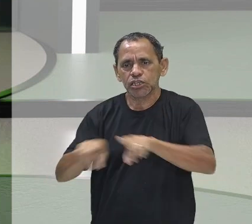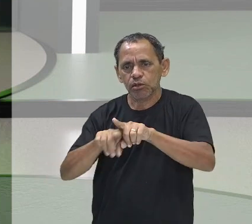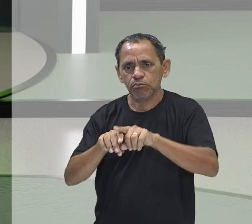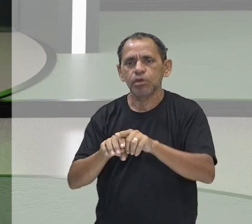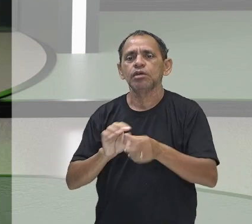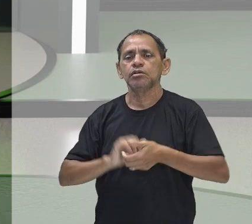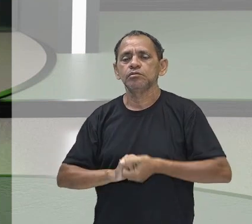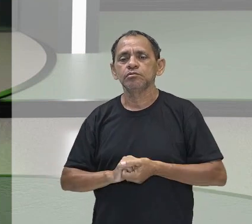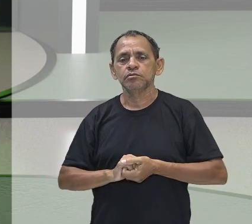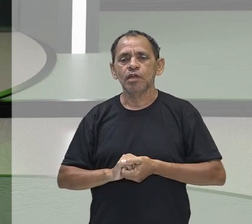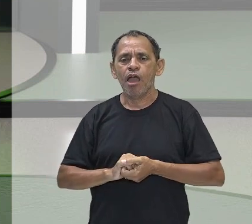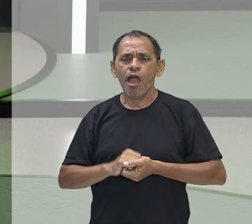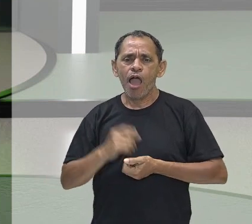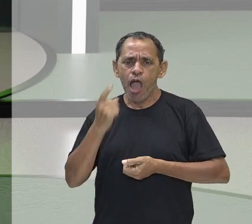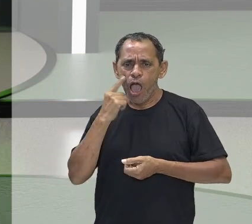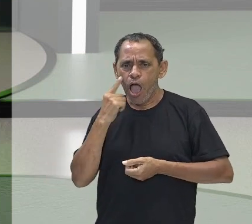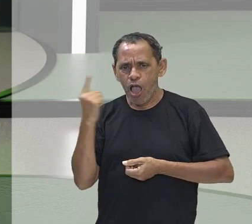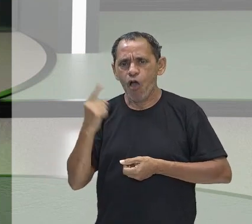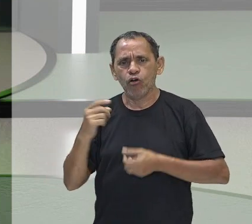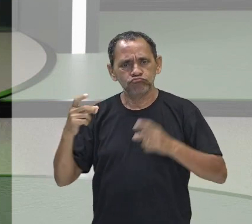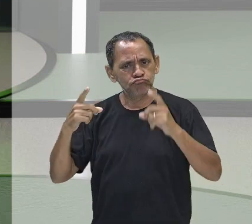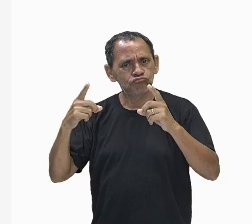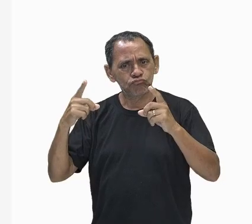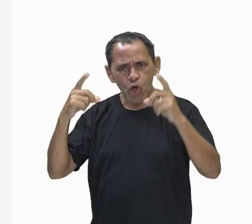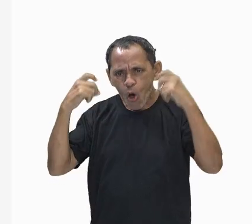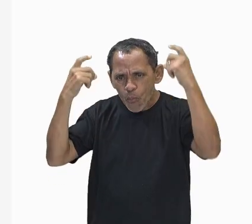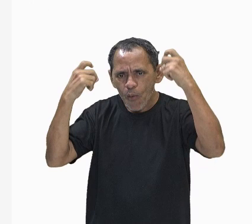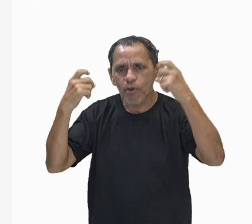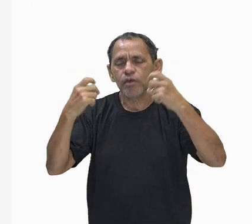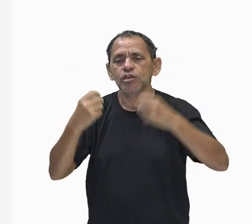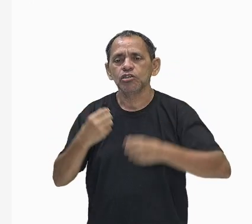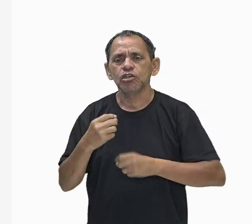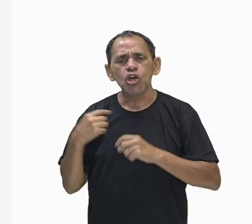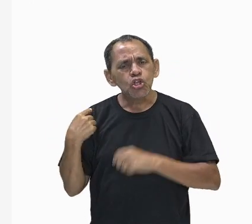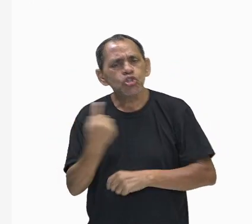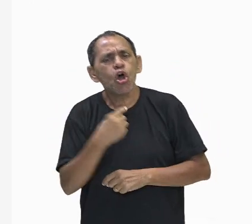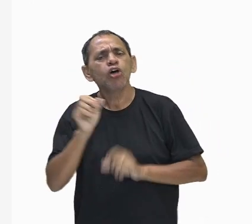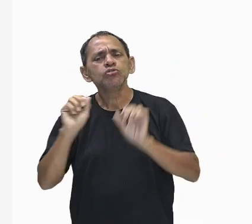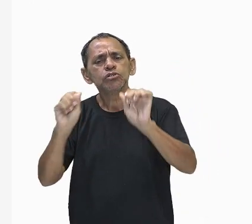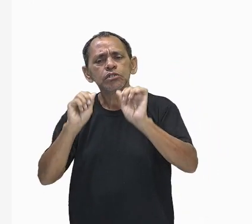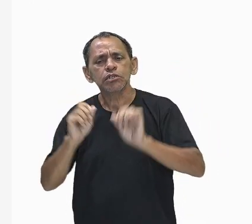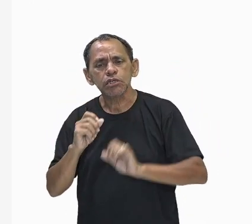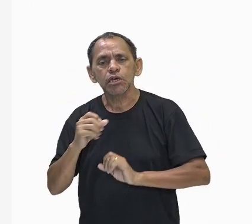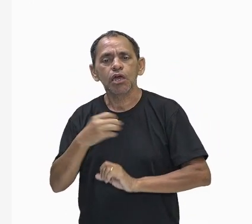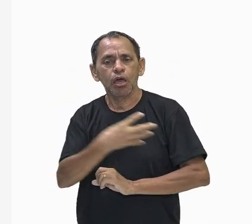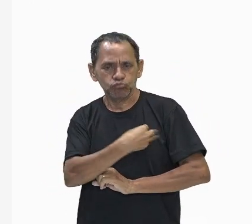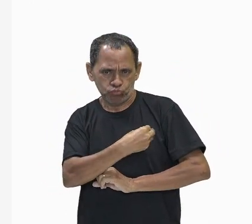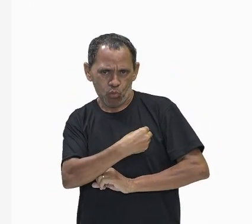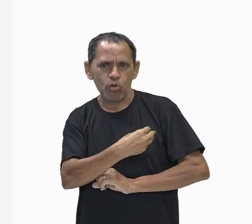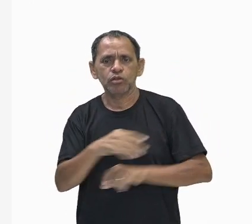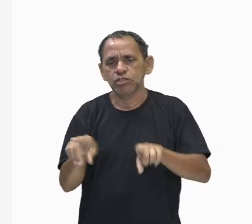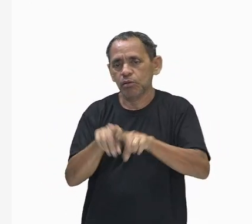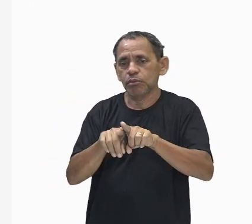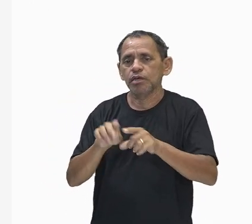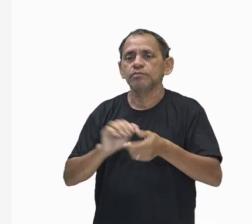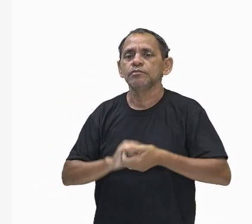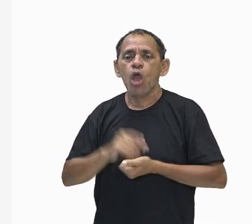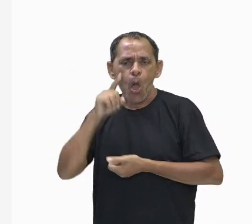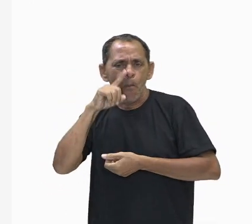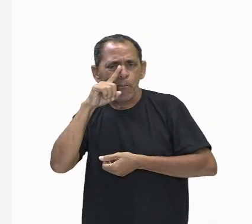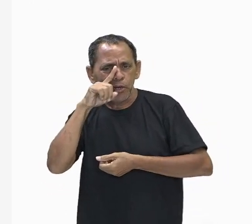um mamífero. E o que nós somos? Mamíferos, isso mesmo. Então, o perigo está aí, de